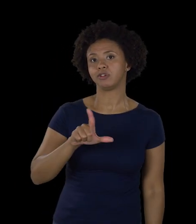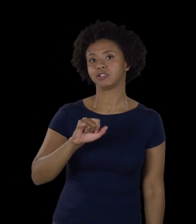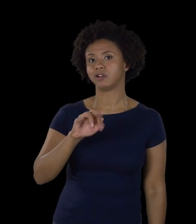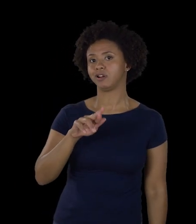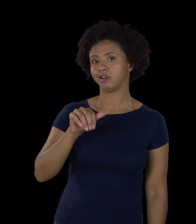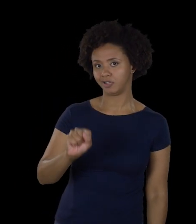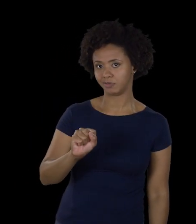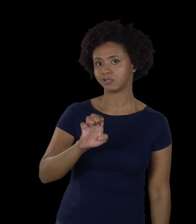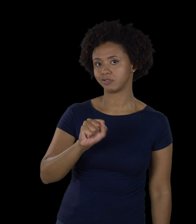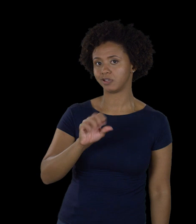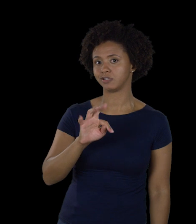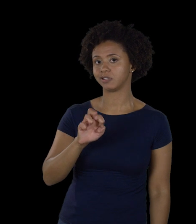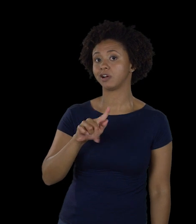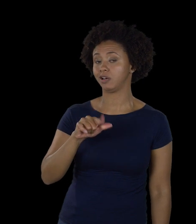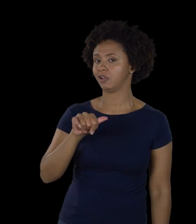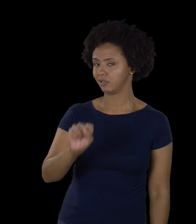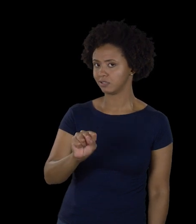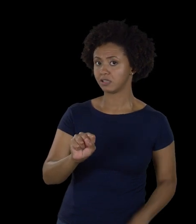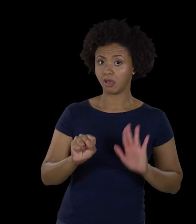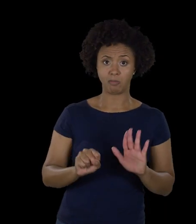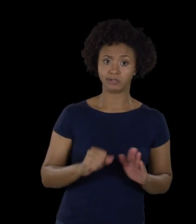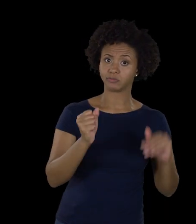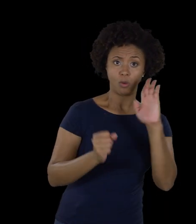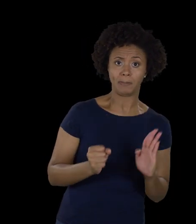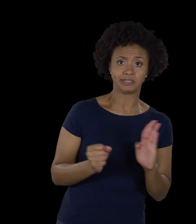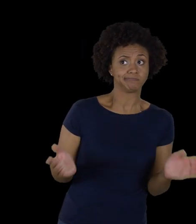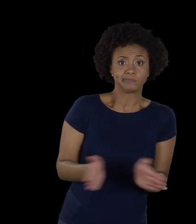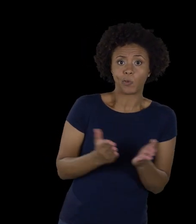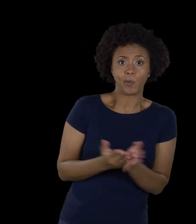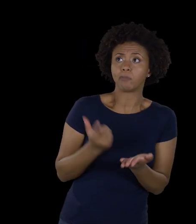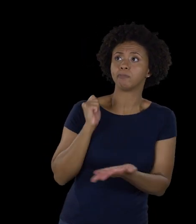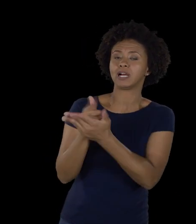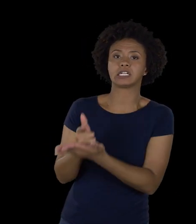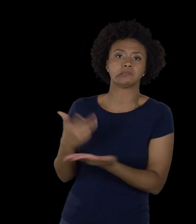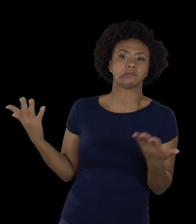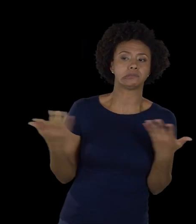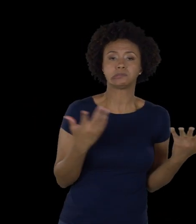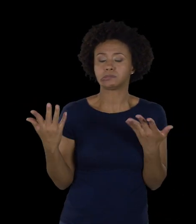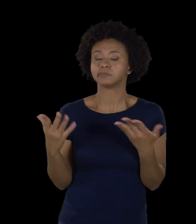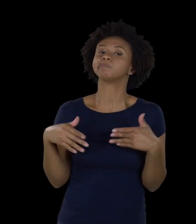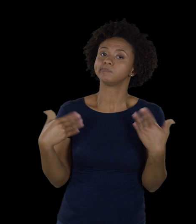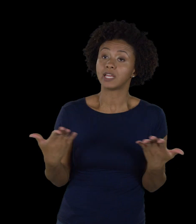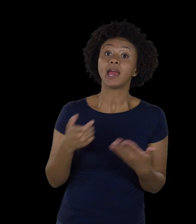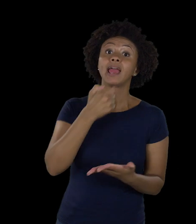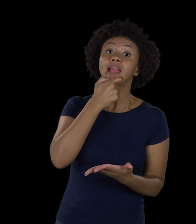esterlinas. O Brasil, muito pobre, não tinha como pagar Portugal, então emprestou essa quantia dos ingleses. Era um